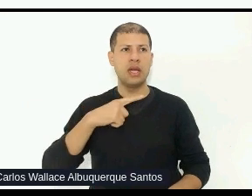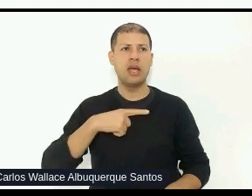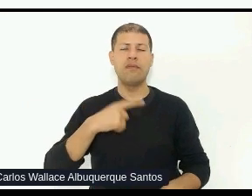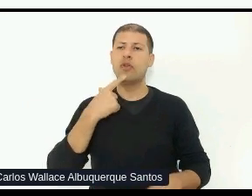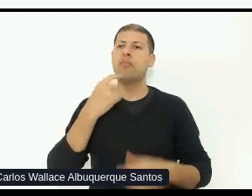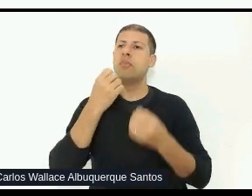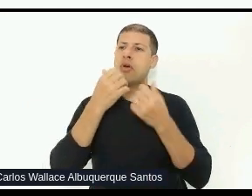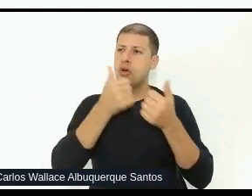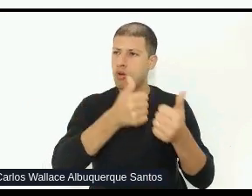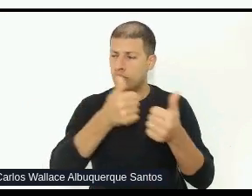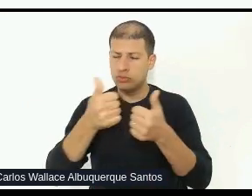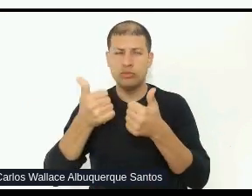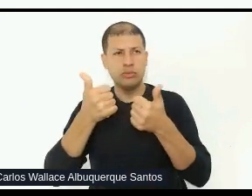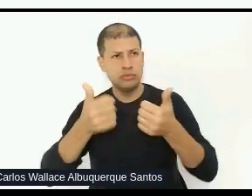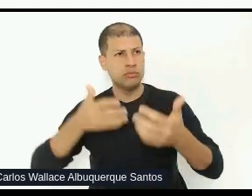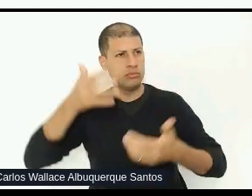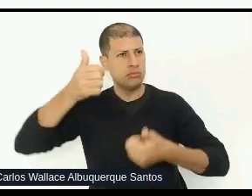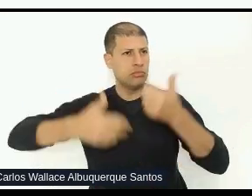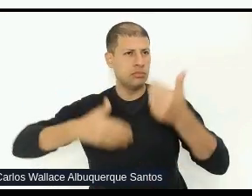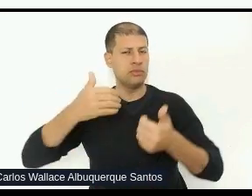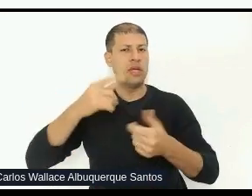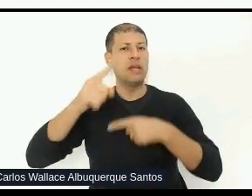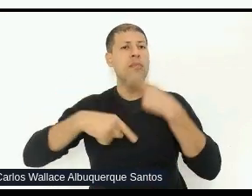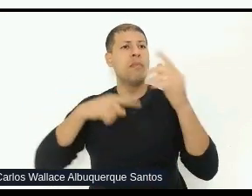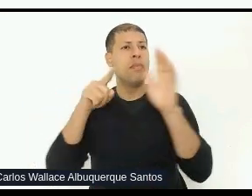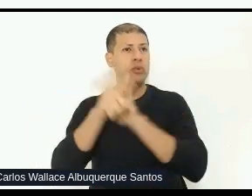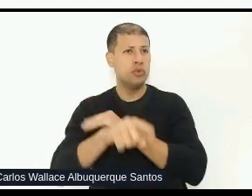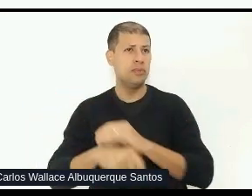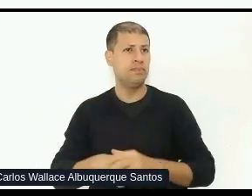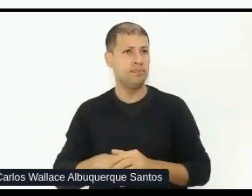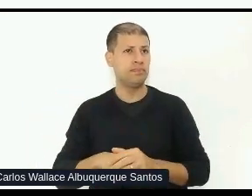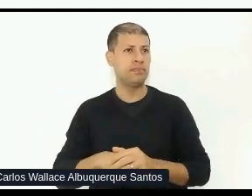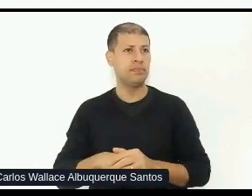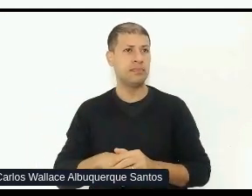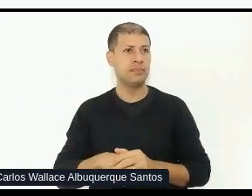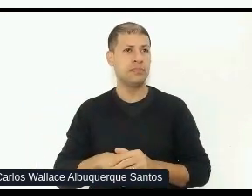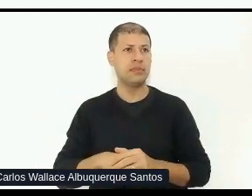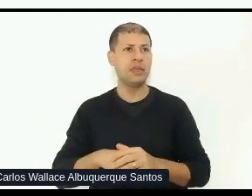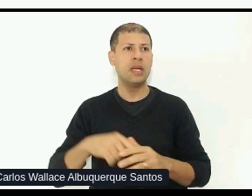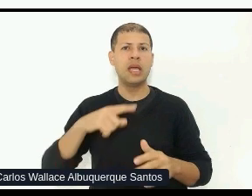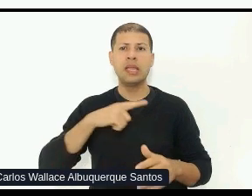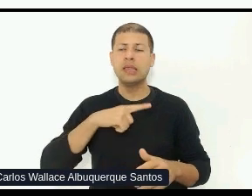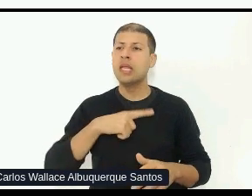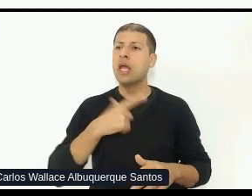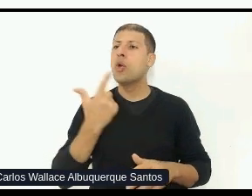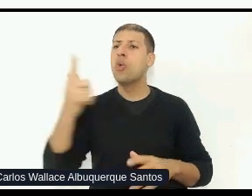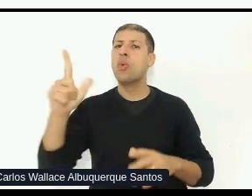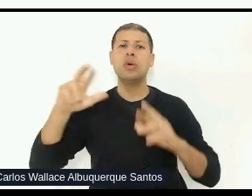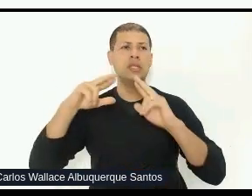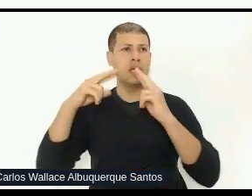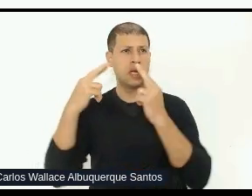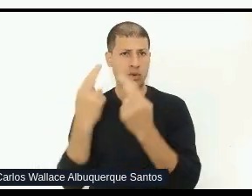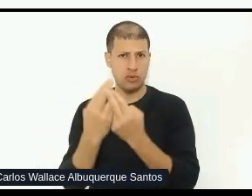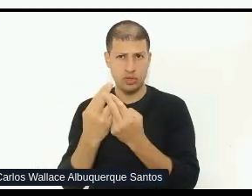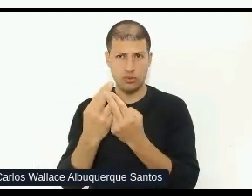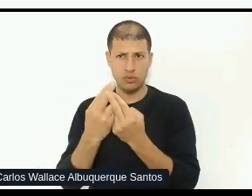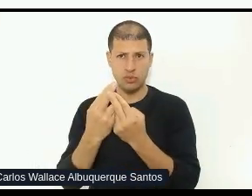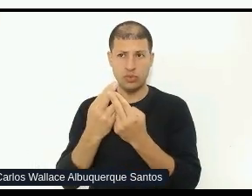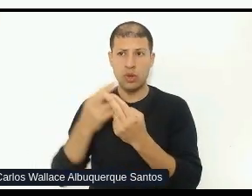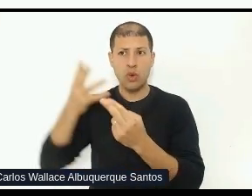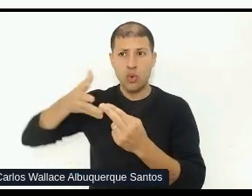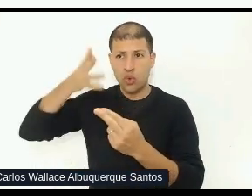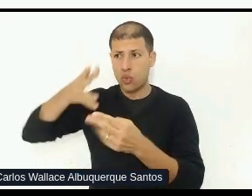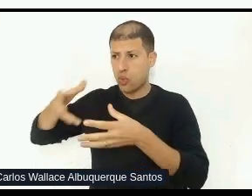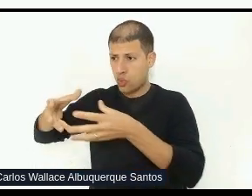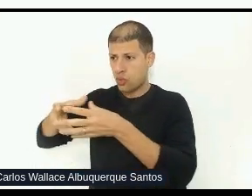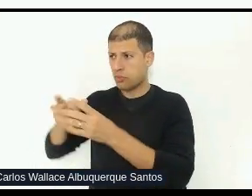saudações, tudo, e depois ela fez a seguinte pergunta. Haverá uma outra reunião entre os palestrantes? É que aquela